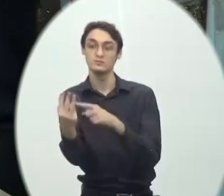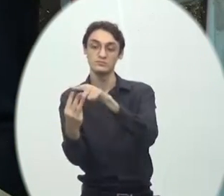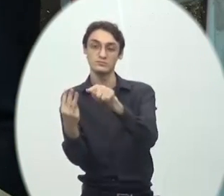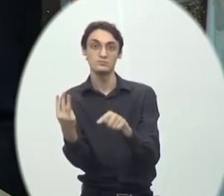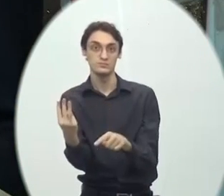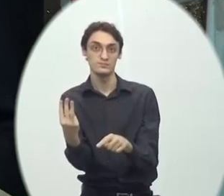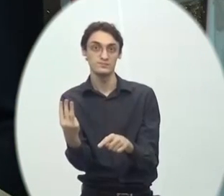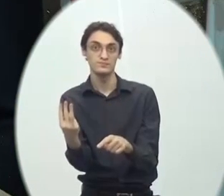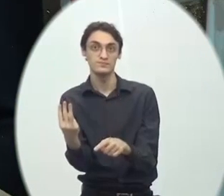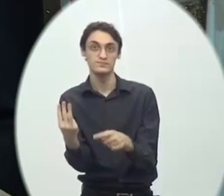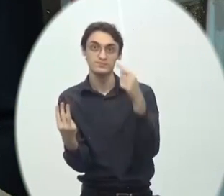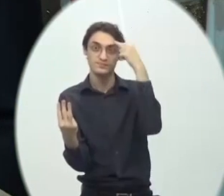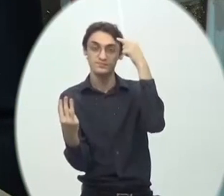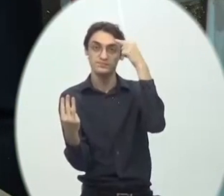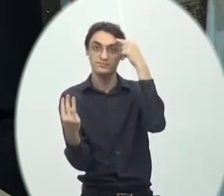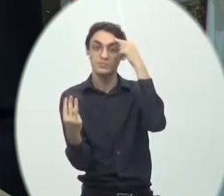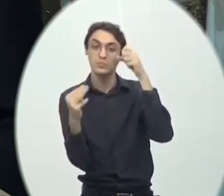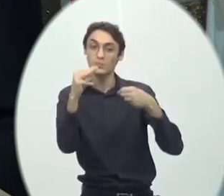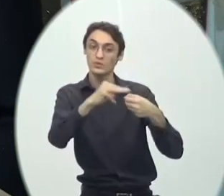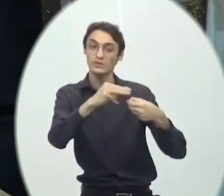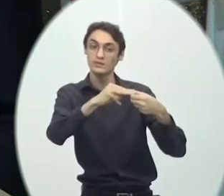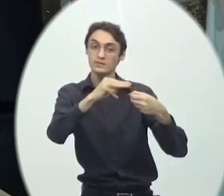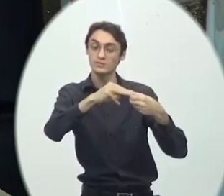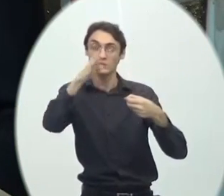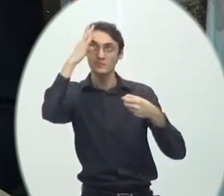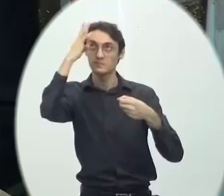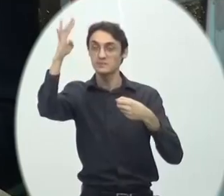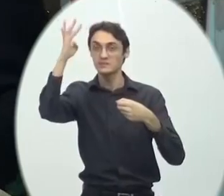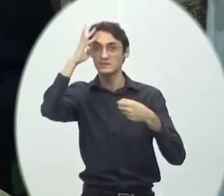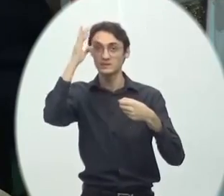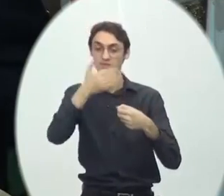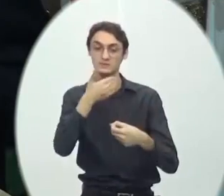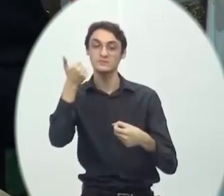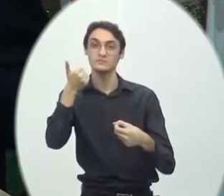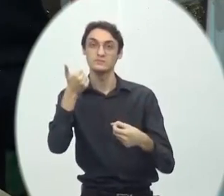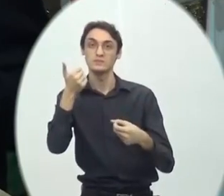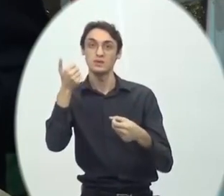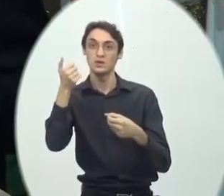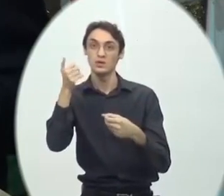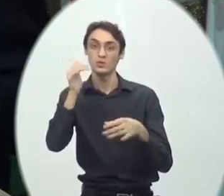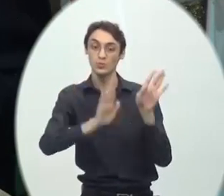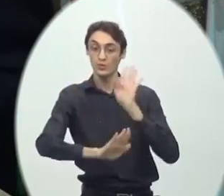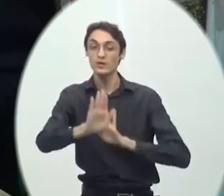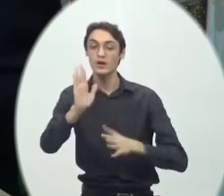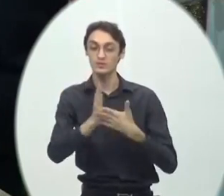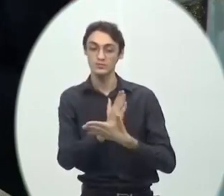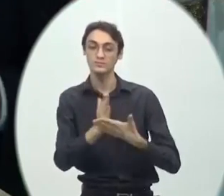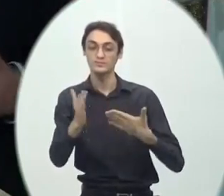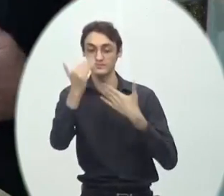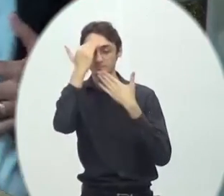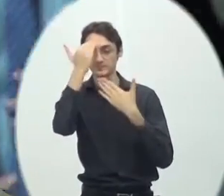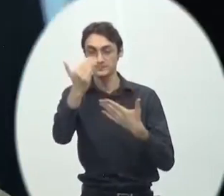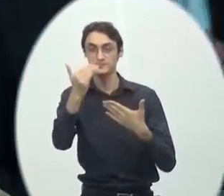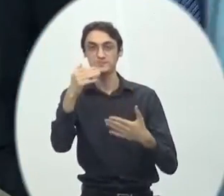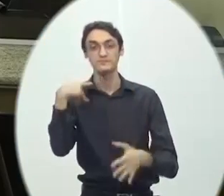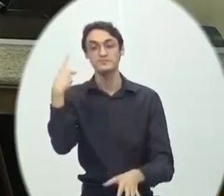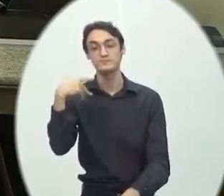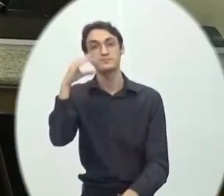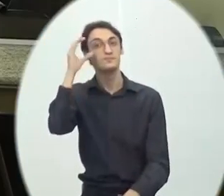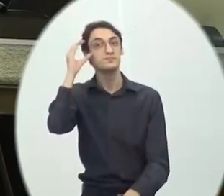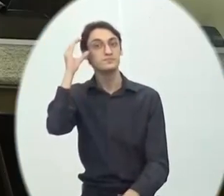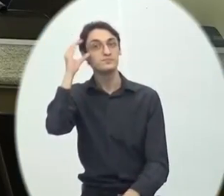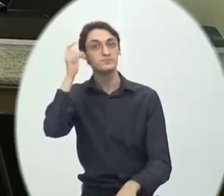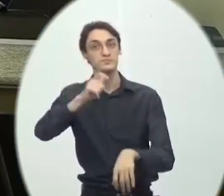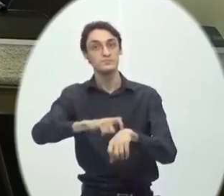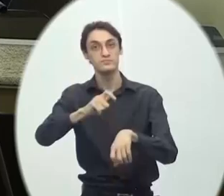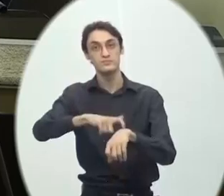olhar, precisamos que o município, às vezes, tenha alguns cuidados. Seria isso. Muito obrigado, senhor presidente. Com a palavra, vereadora Camilo